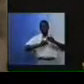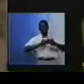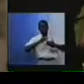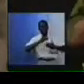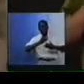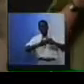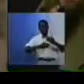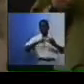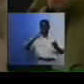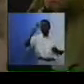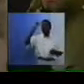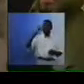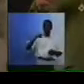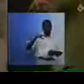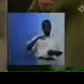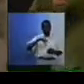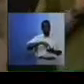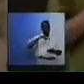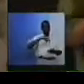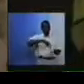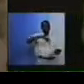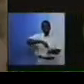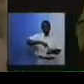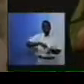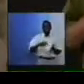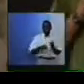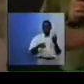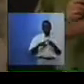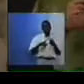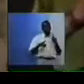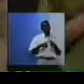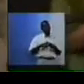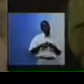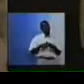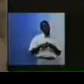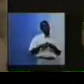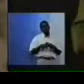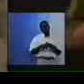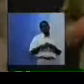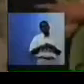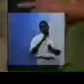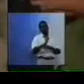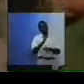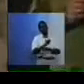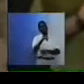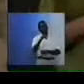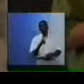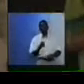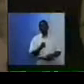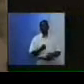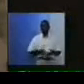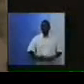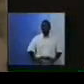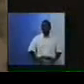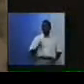E Deus pula de alegria, o Pai, o Filho e o Espírito Santo abraçados, nervosos, andando de um lado para o outro no